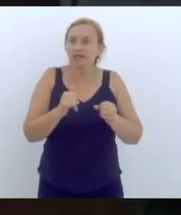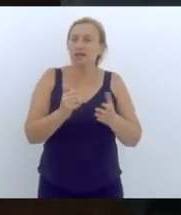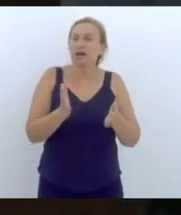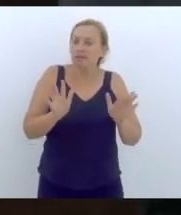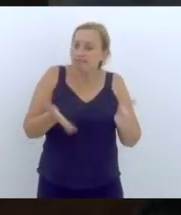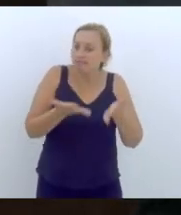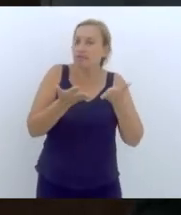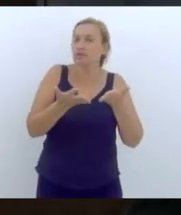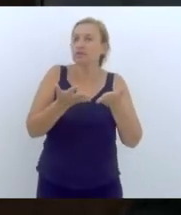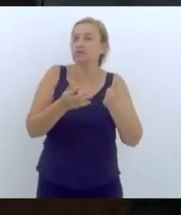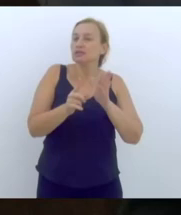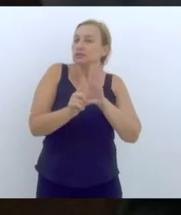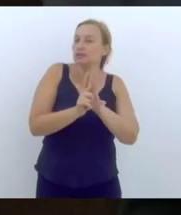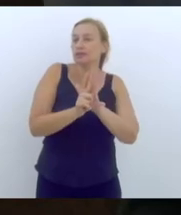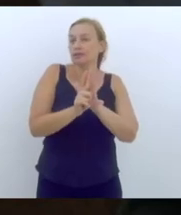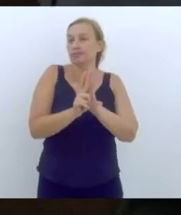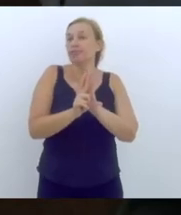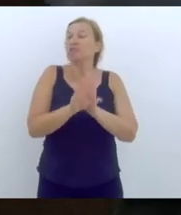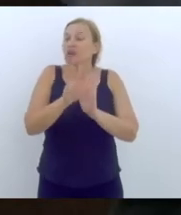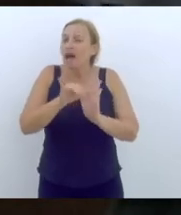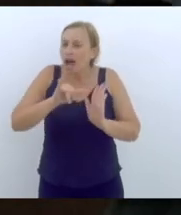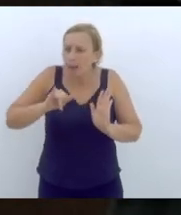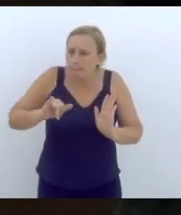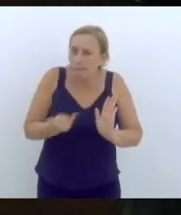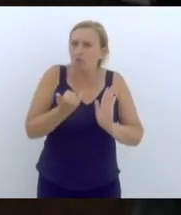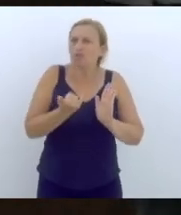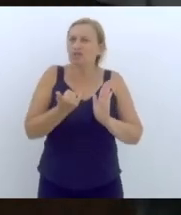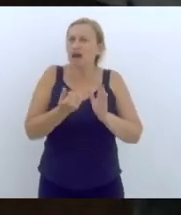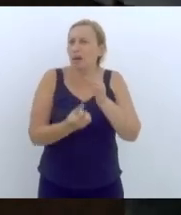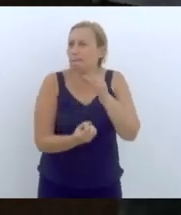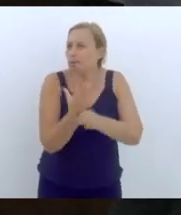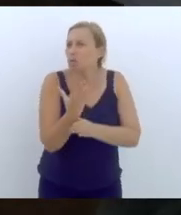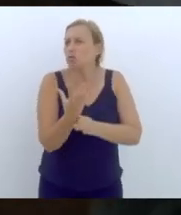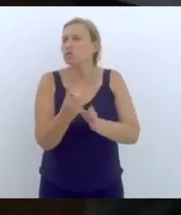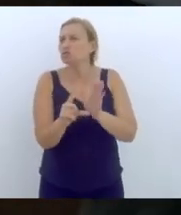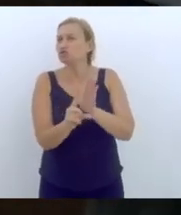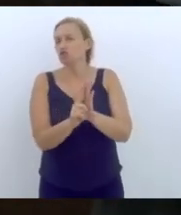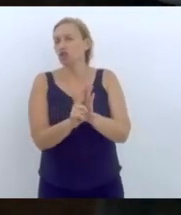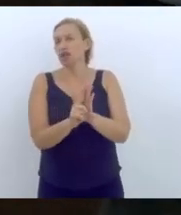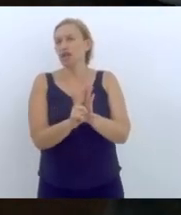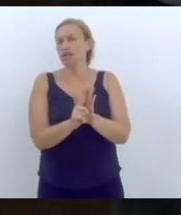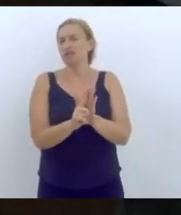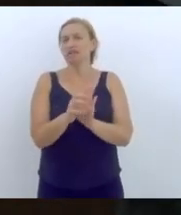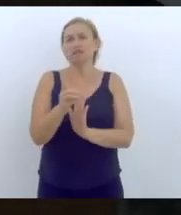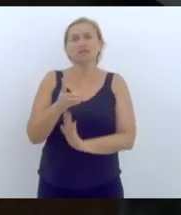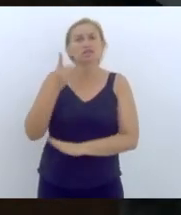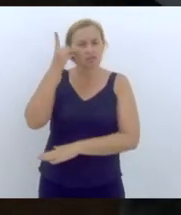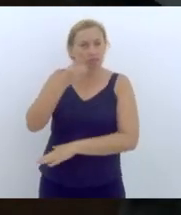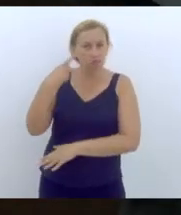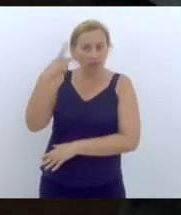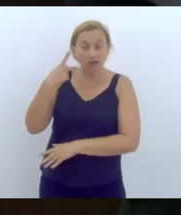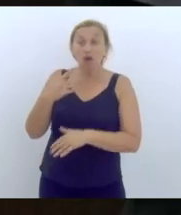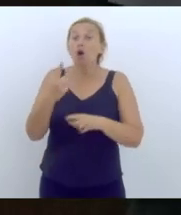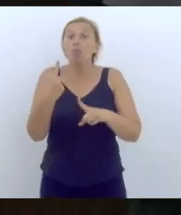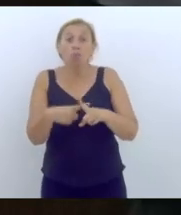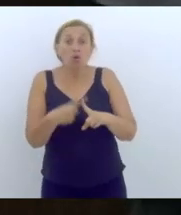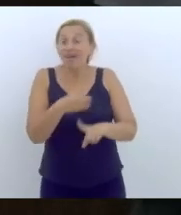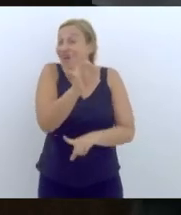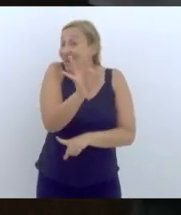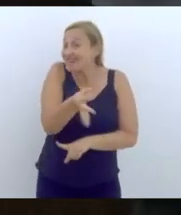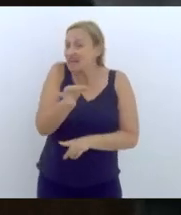iniciativas legislativas, de aproveitar a produção legislativa dos parlamentares. Porque é evidente